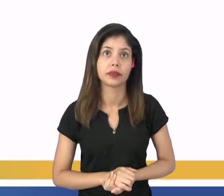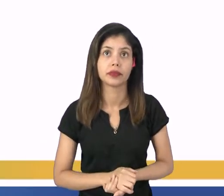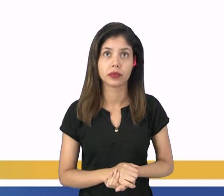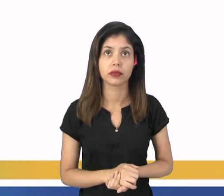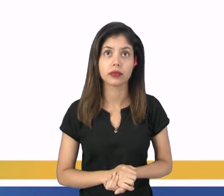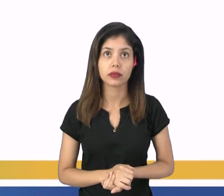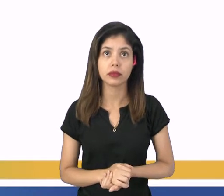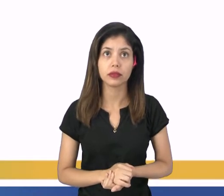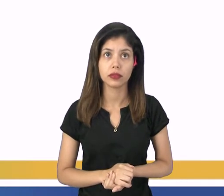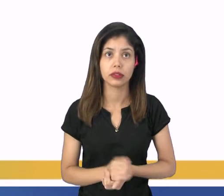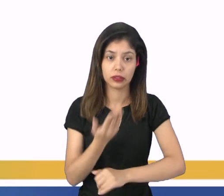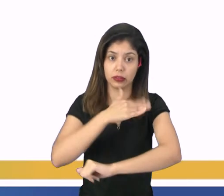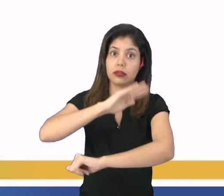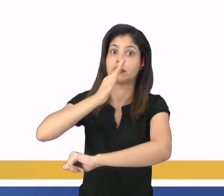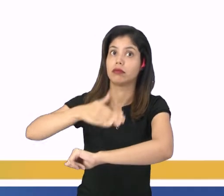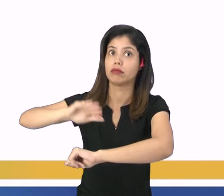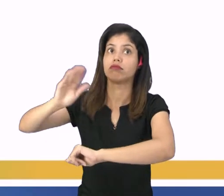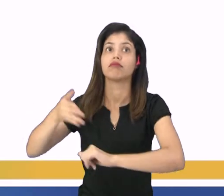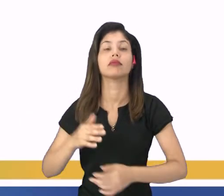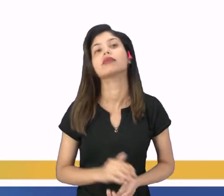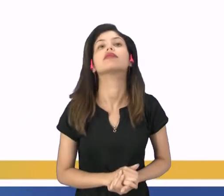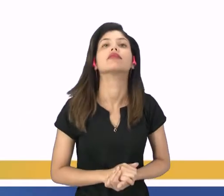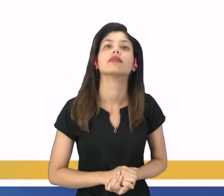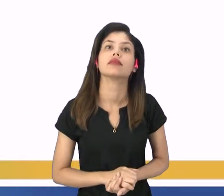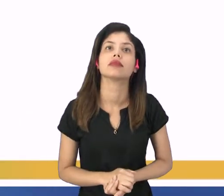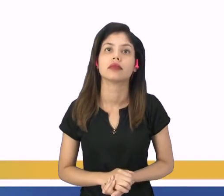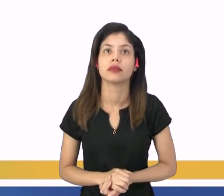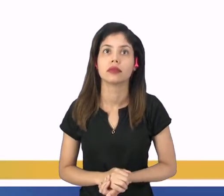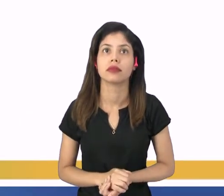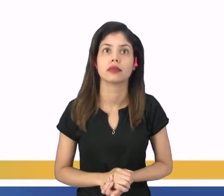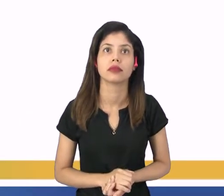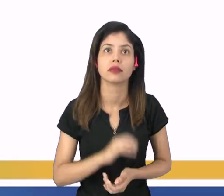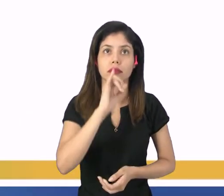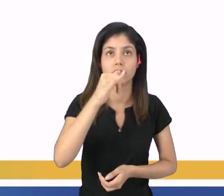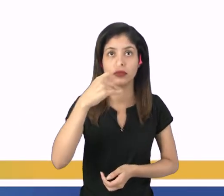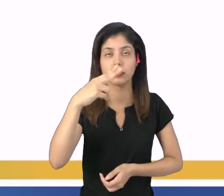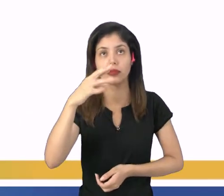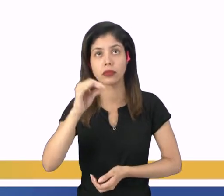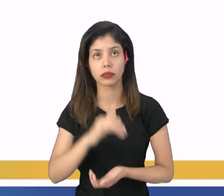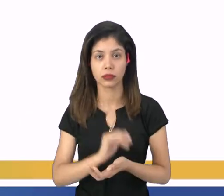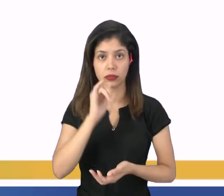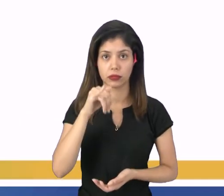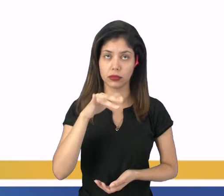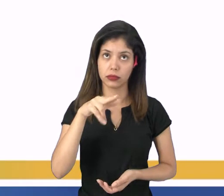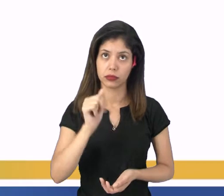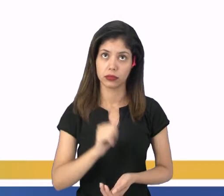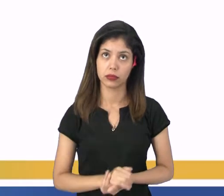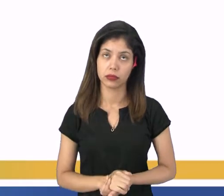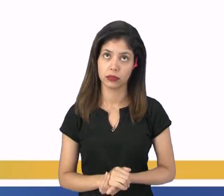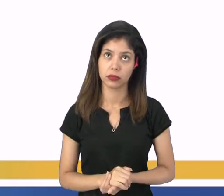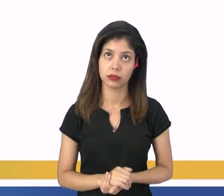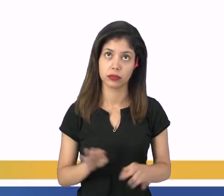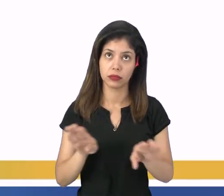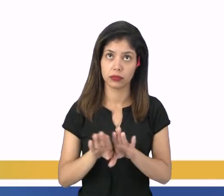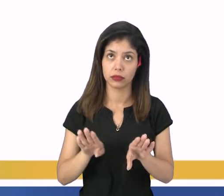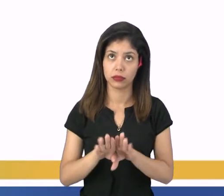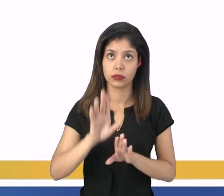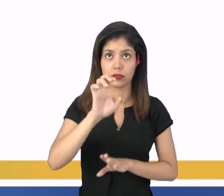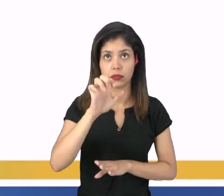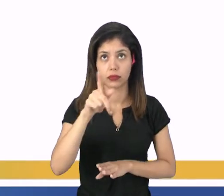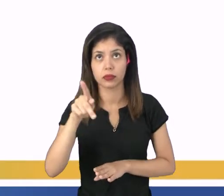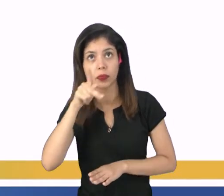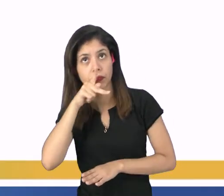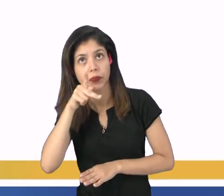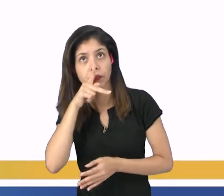de altitude bem elevadas, O Império Inca, como foi citado, era formado pelo Equador, regiões que